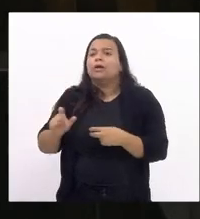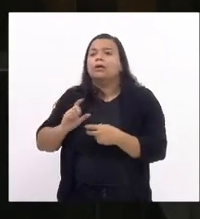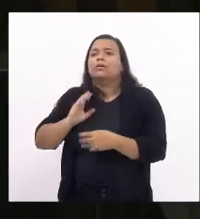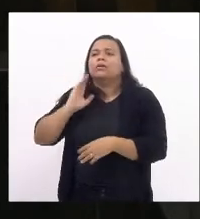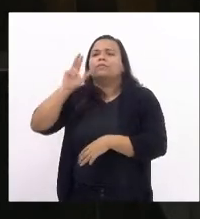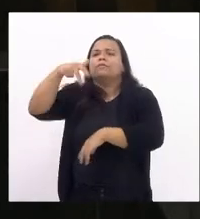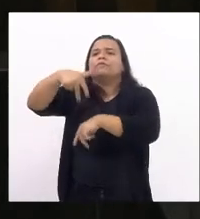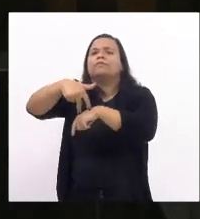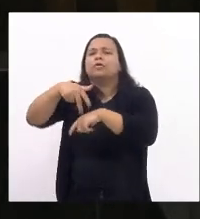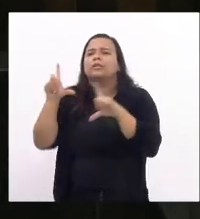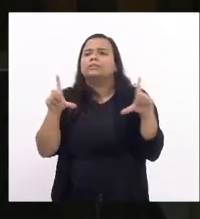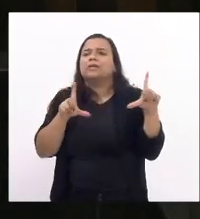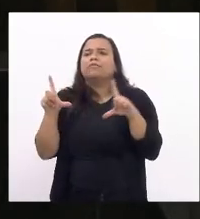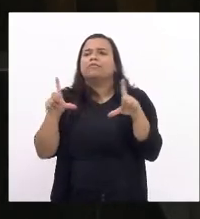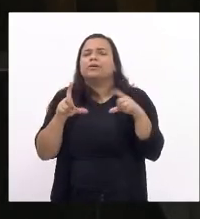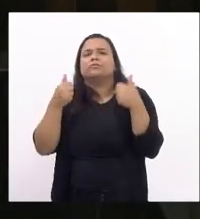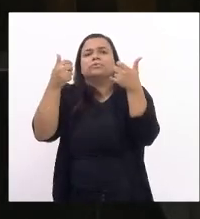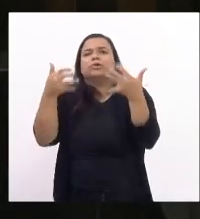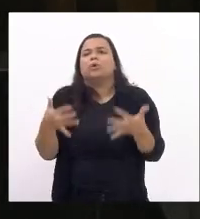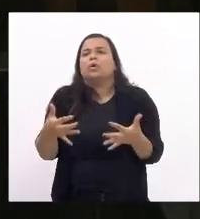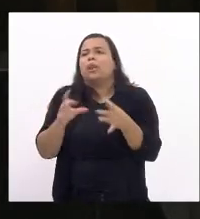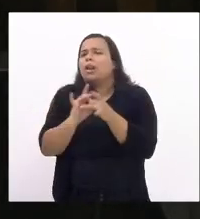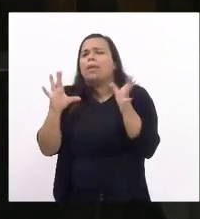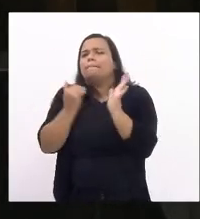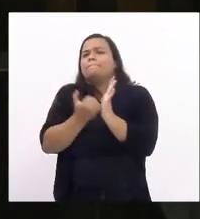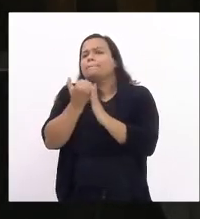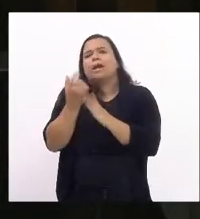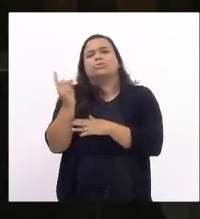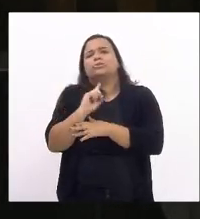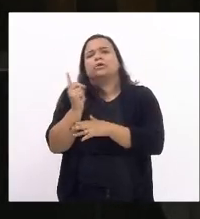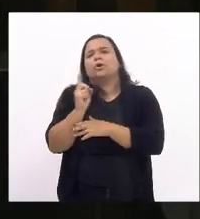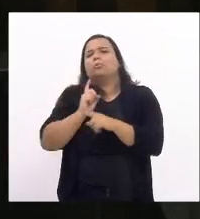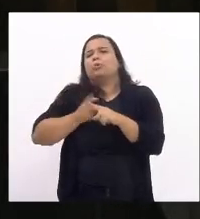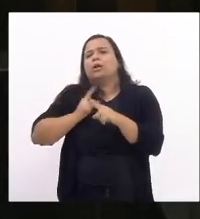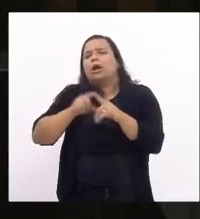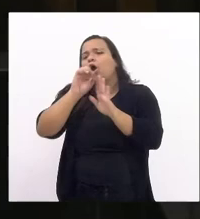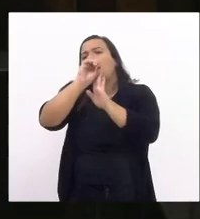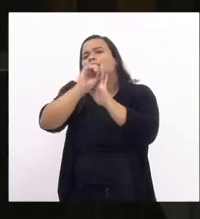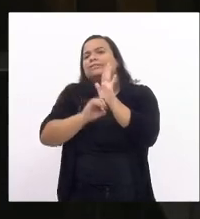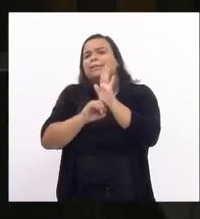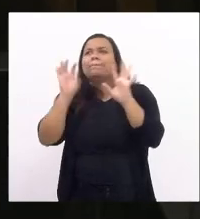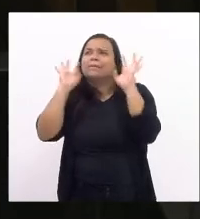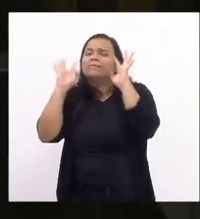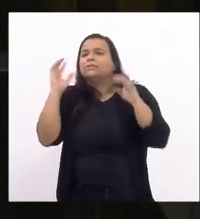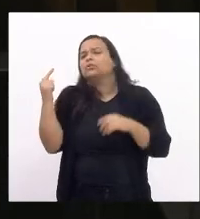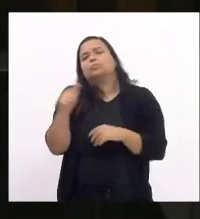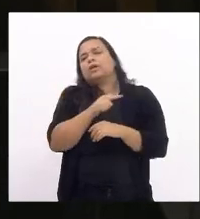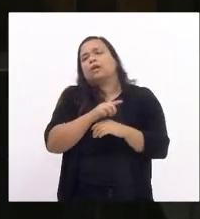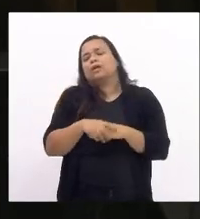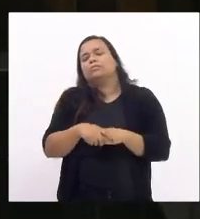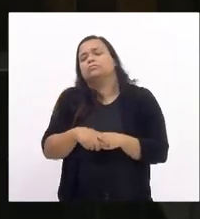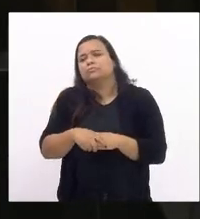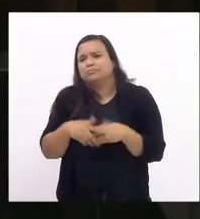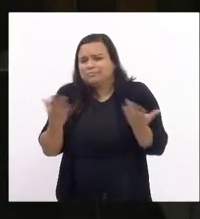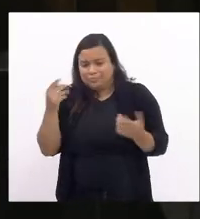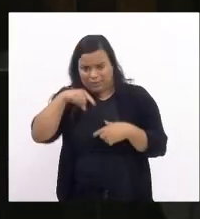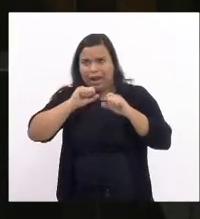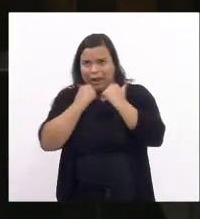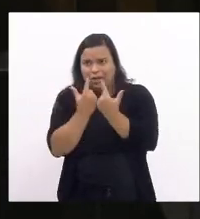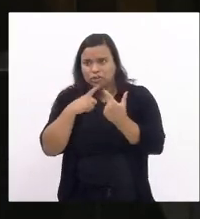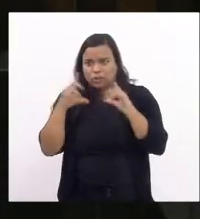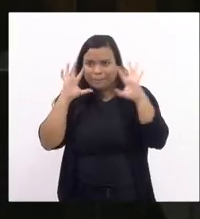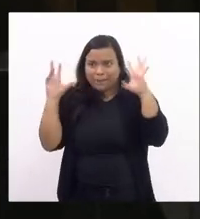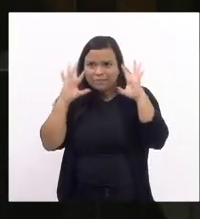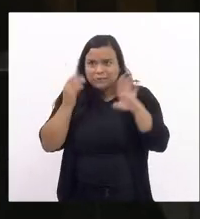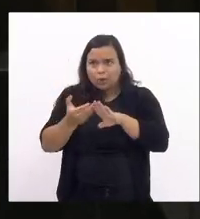tinha previsão orçamentária. Alguém acha que estava no orçamento da Alerj, vamos ter 30 milhões separados para uma tragédia em Petrópolis?